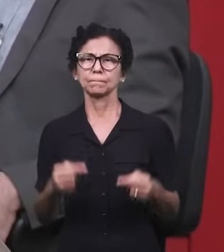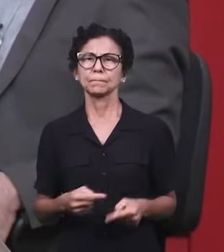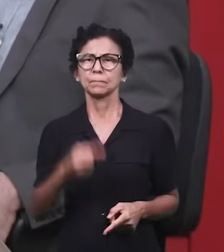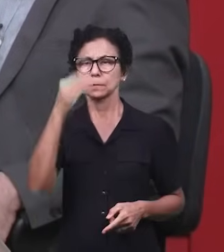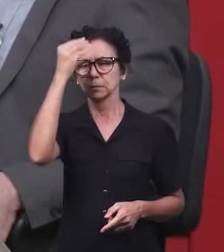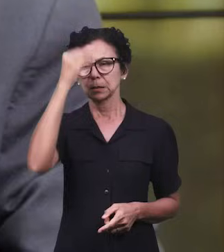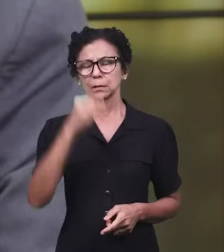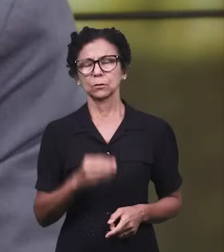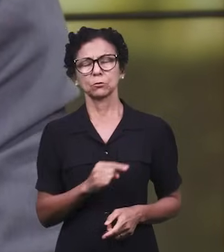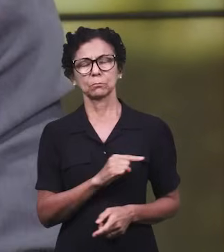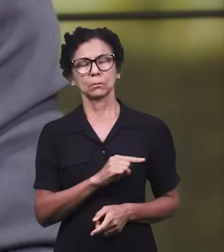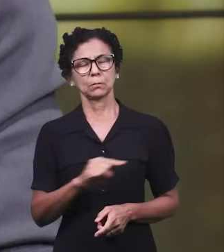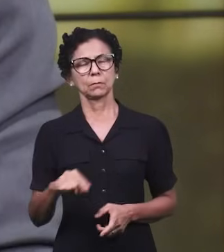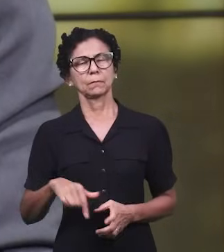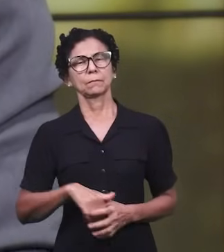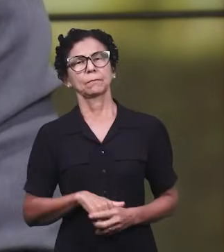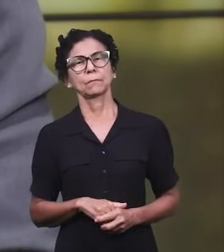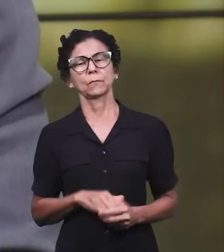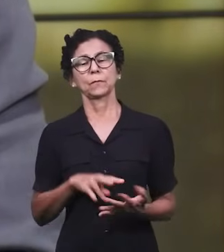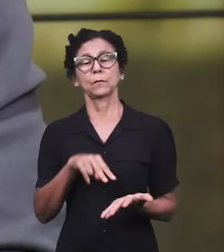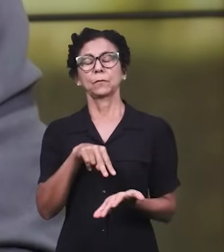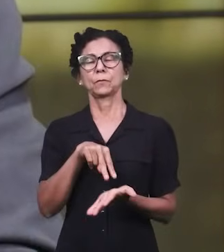sejam elas na forma de